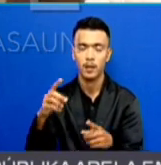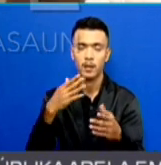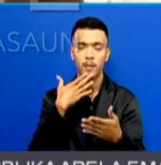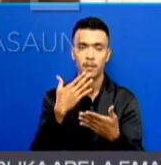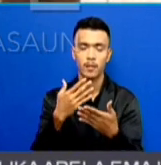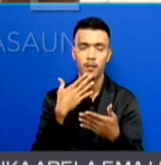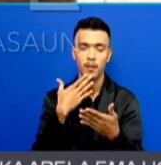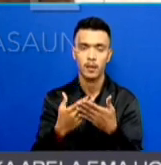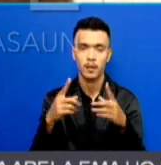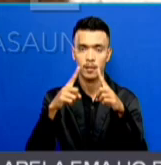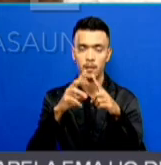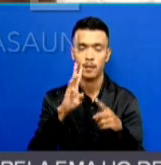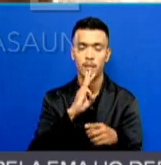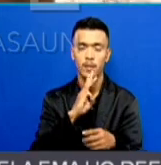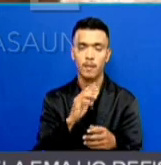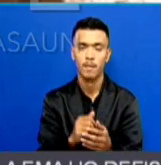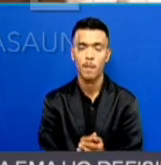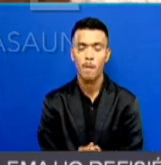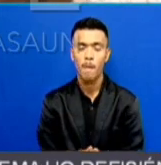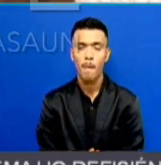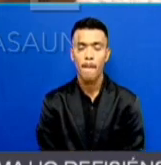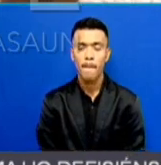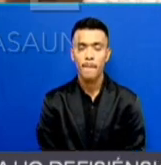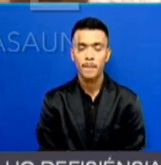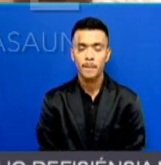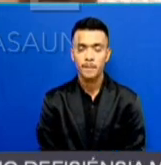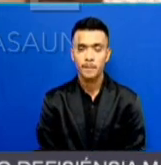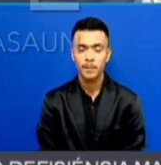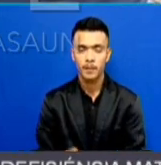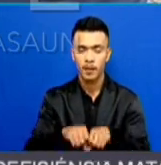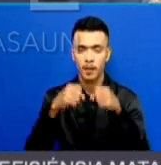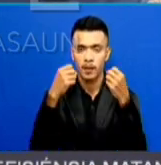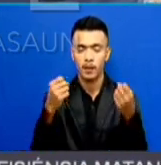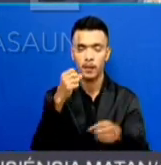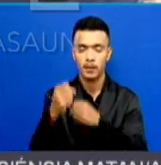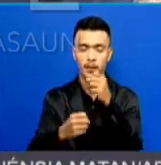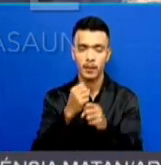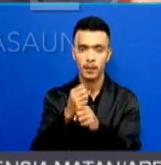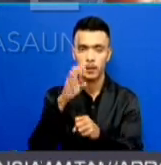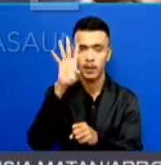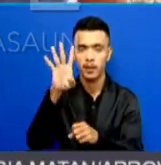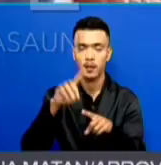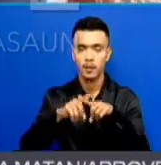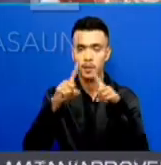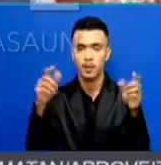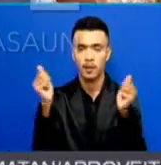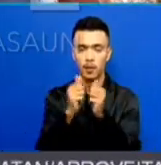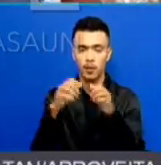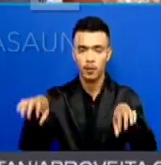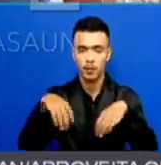bien. Máquina sistema fornecimento BEMOS refere a varia durante tinanhat, mas bem o